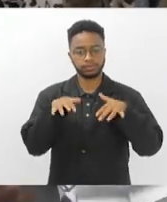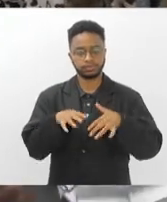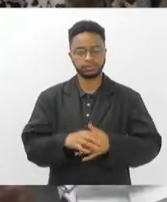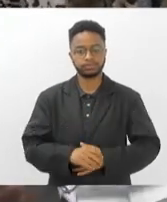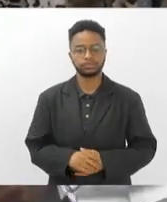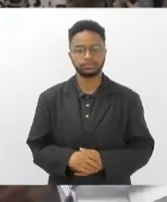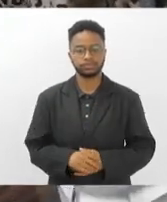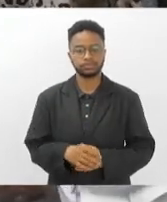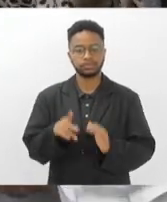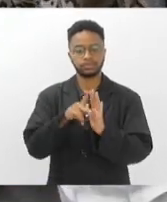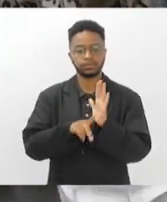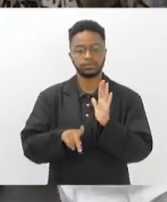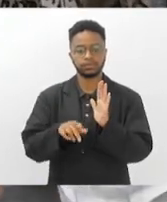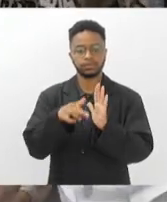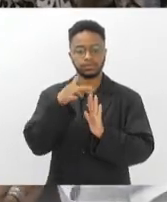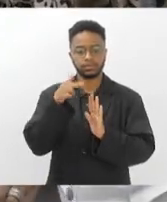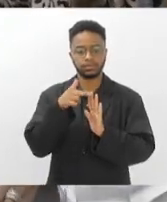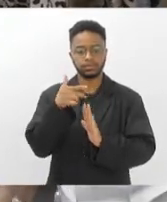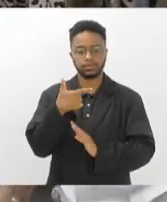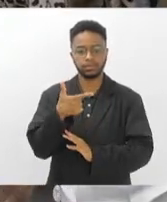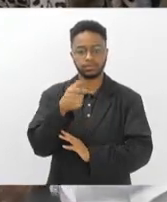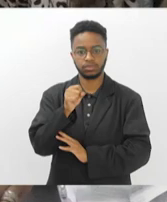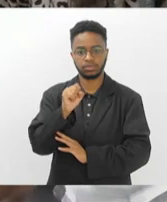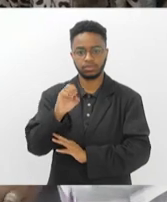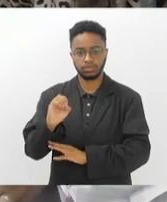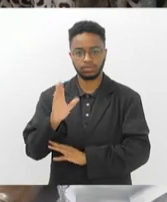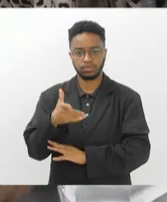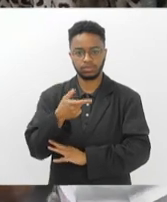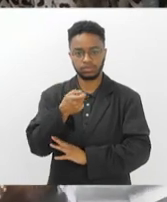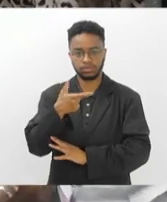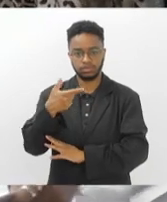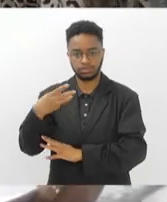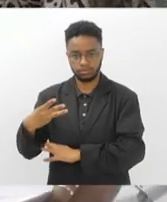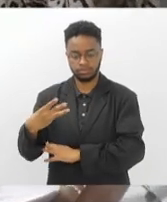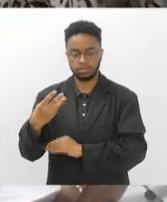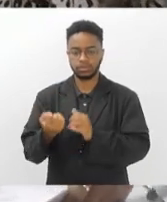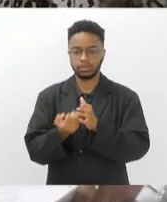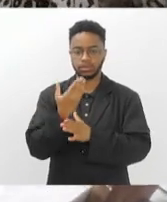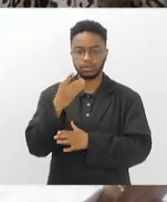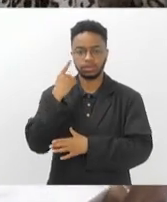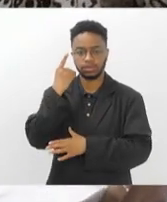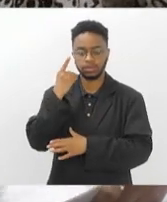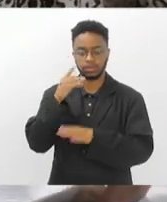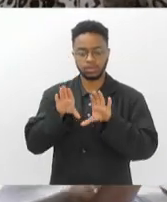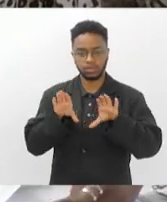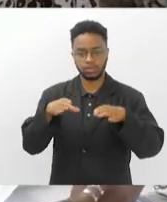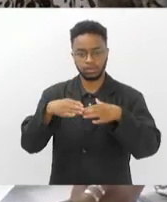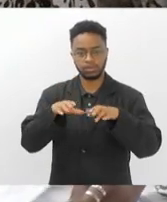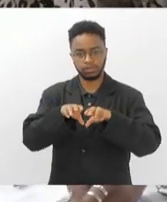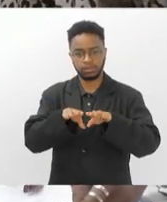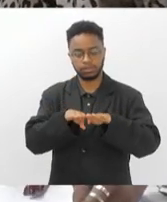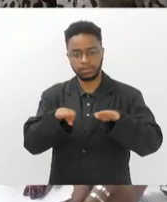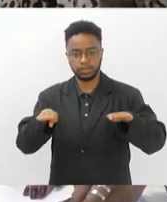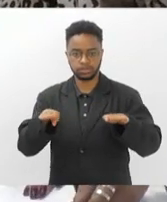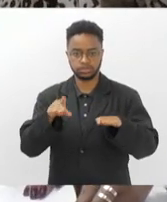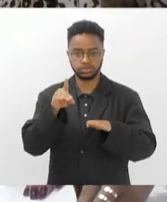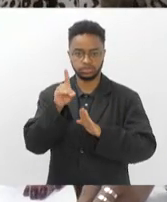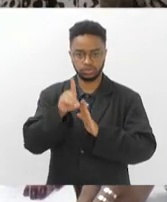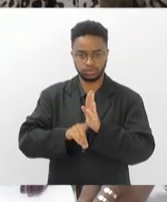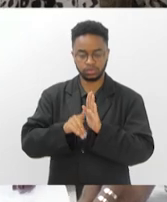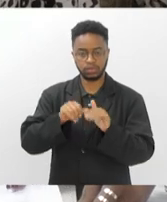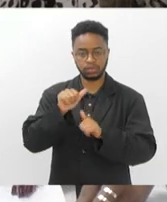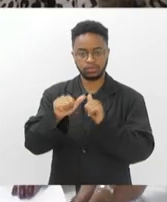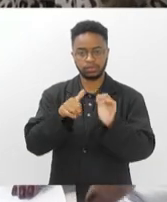Emendas de plenário ao projeto de resolução número 280 de 2023, de autoria da mesa diretora, que altera a resolução